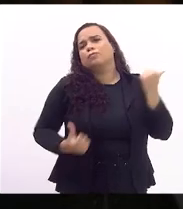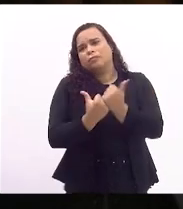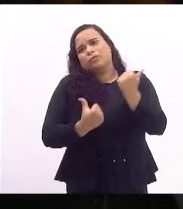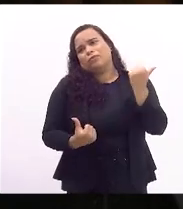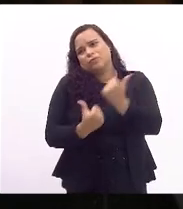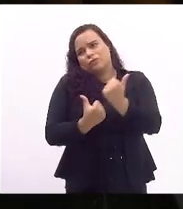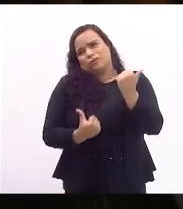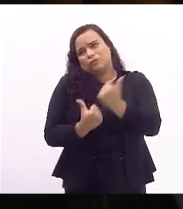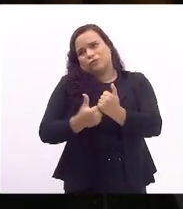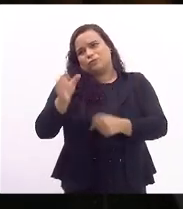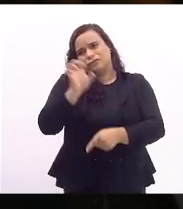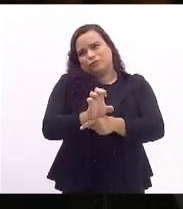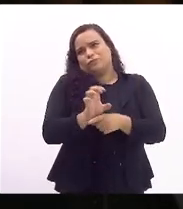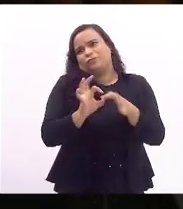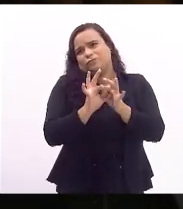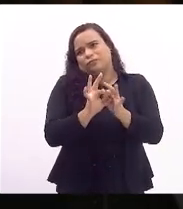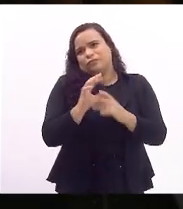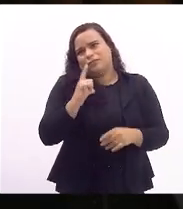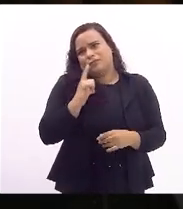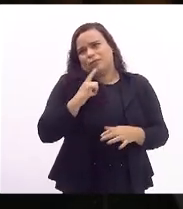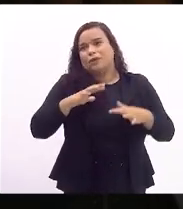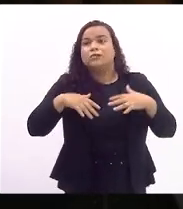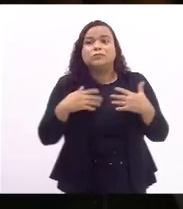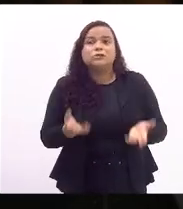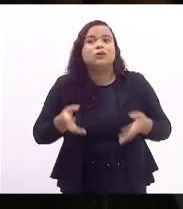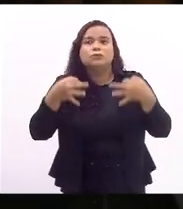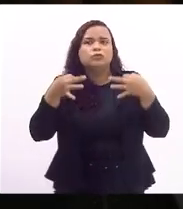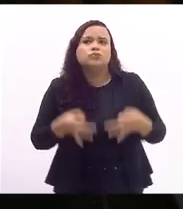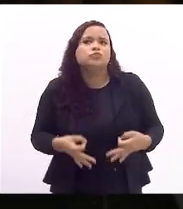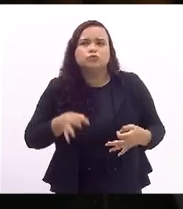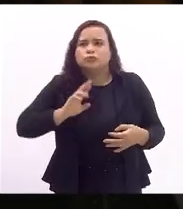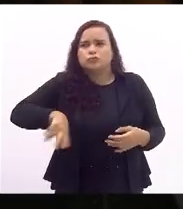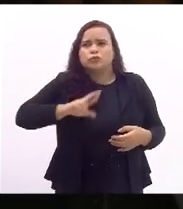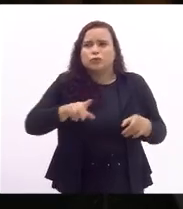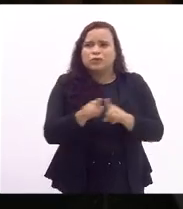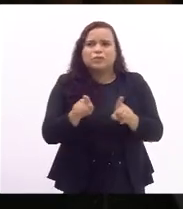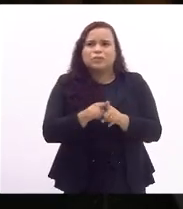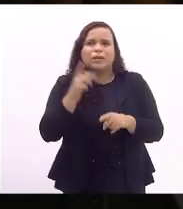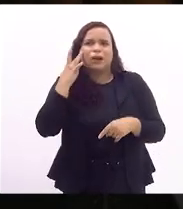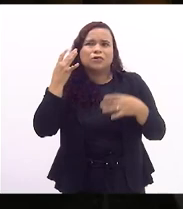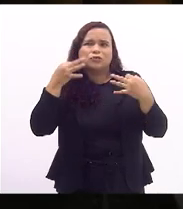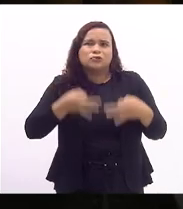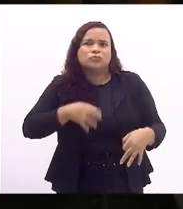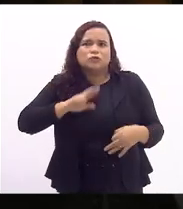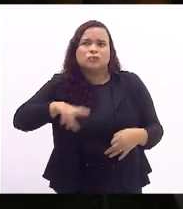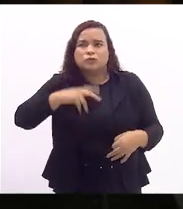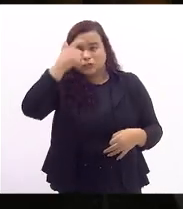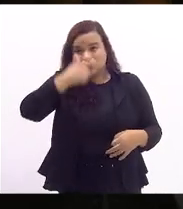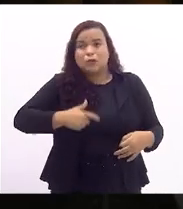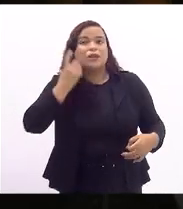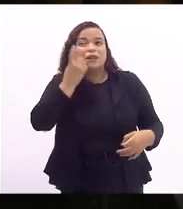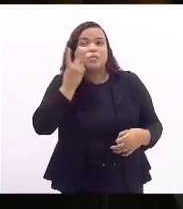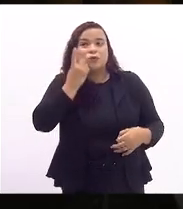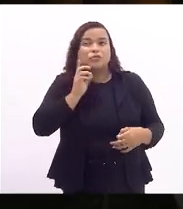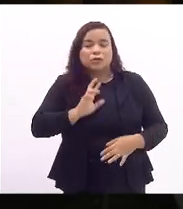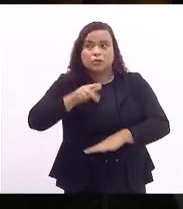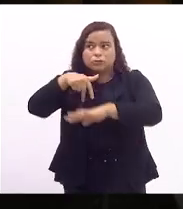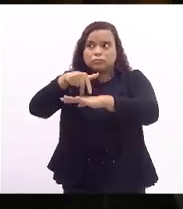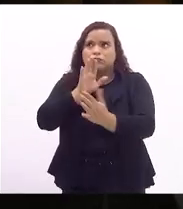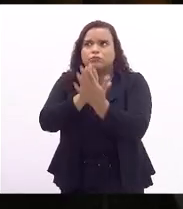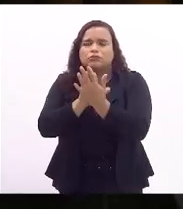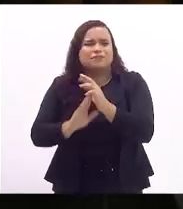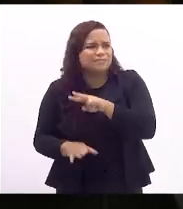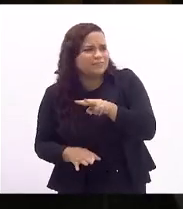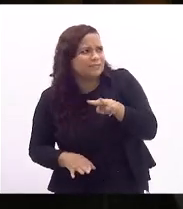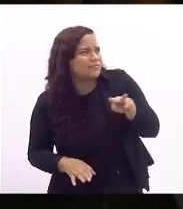apoio junto ao estado Então não é justo e eu não acho justo que eu como Deputado estive lá e vendo de